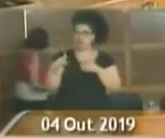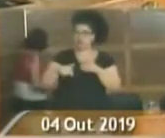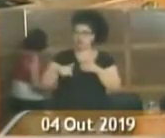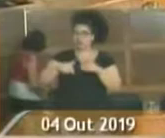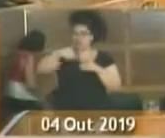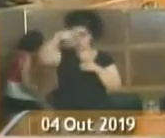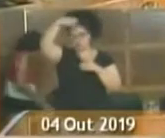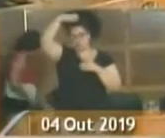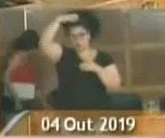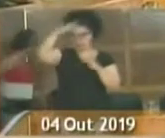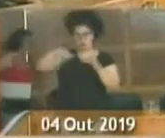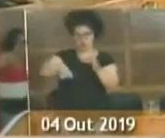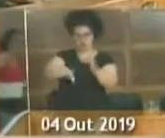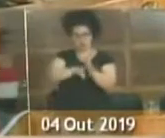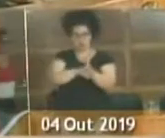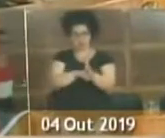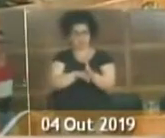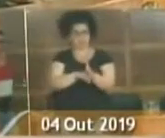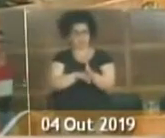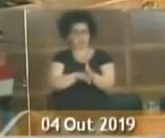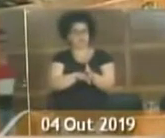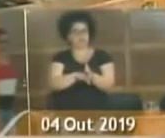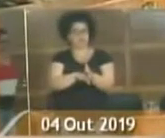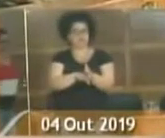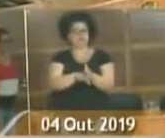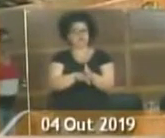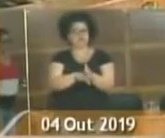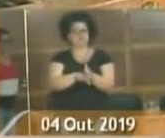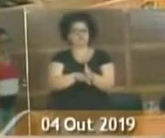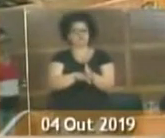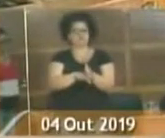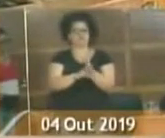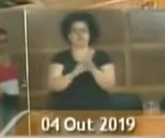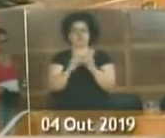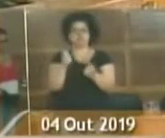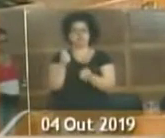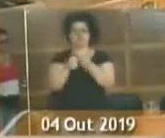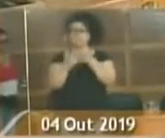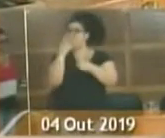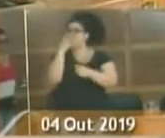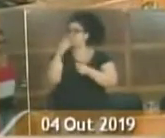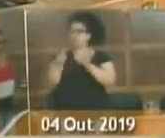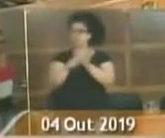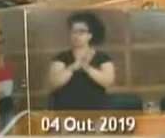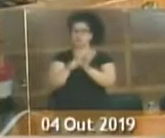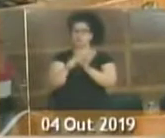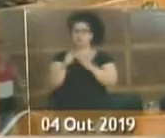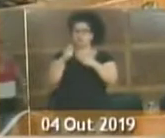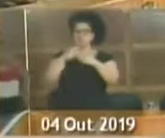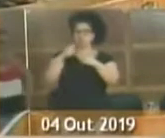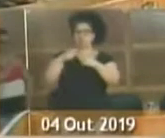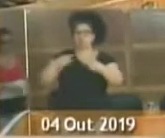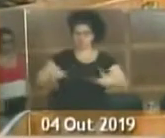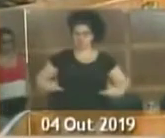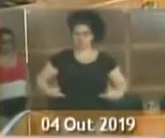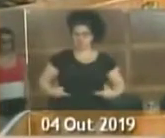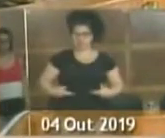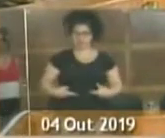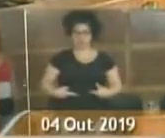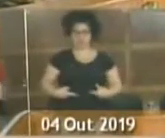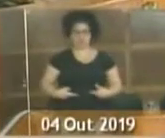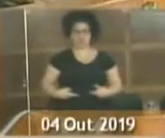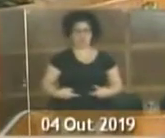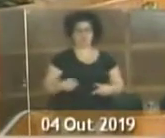município, está aí o pessoal do bem-estar, o castramóvel. É uma indicação minha, uma